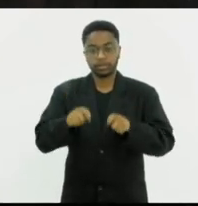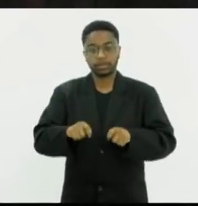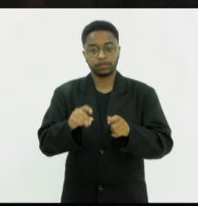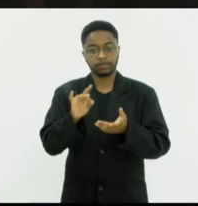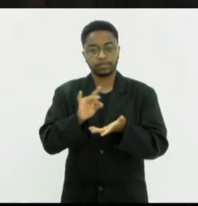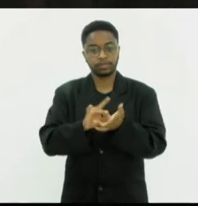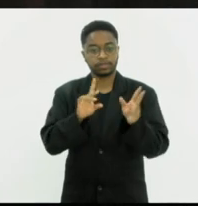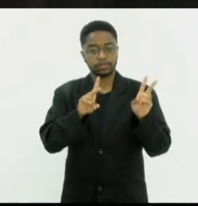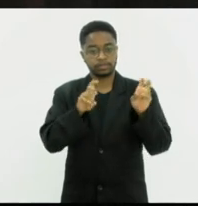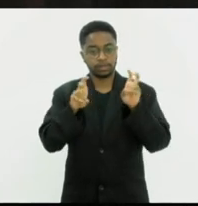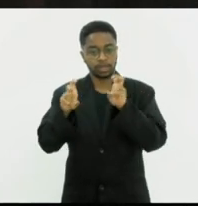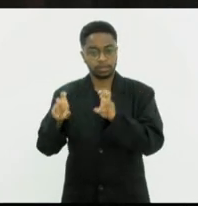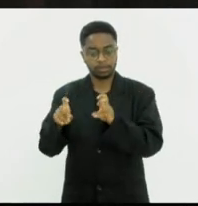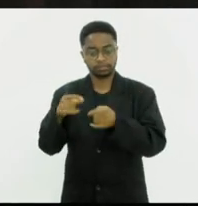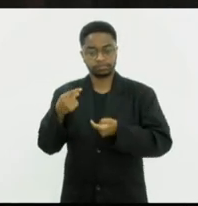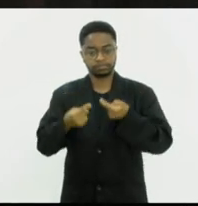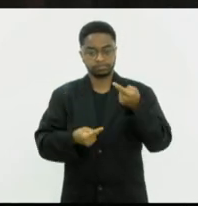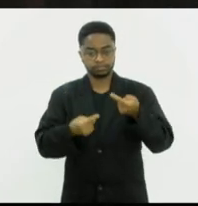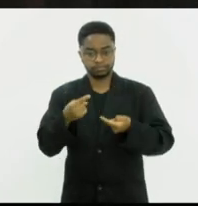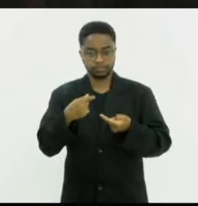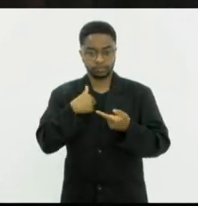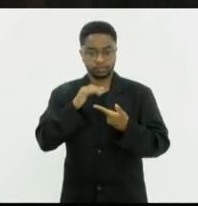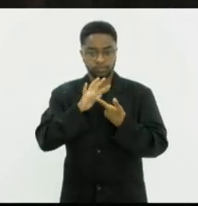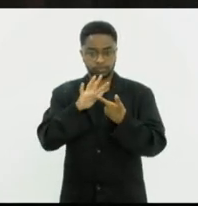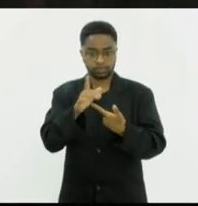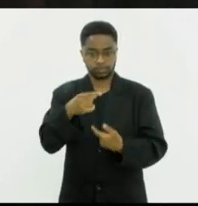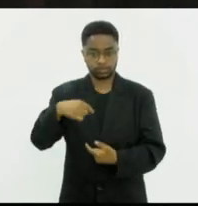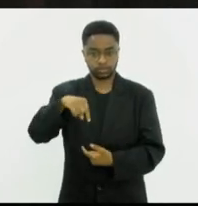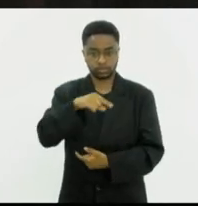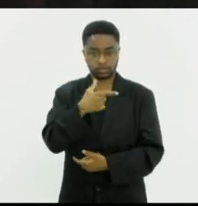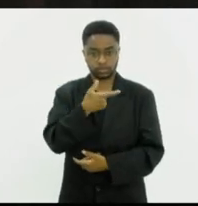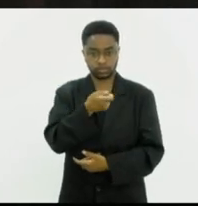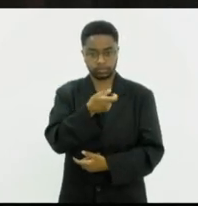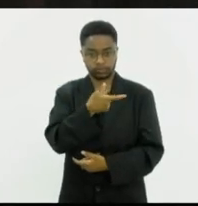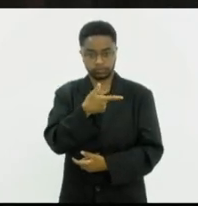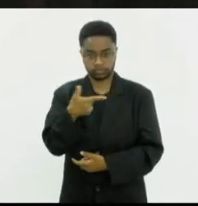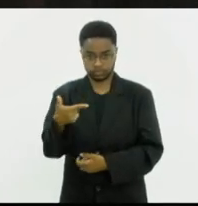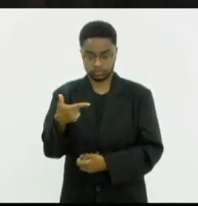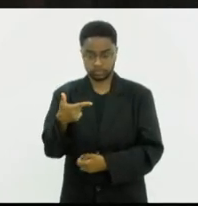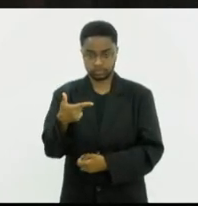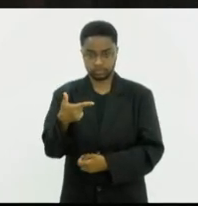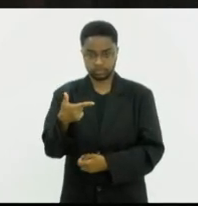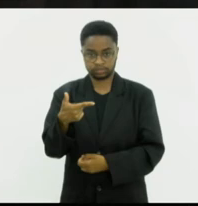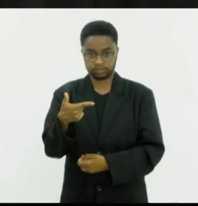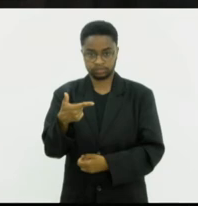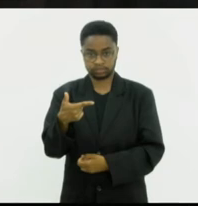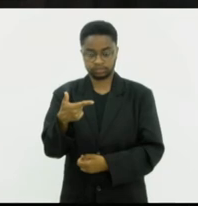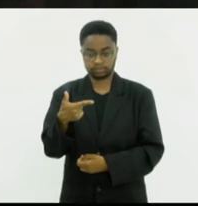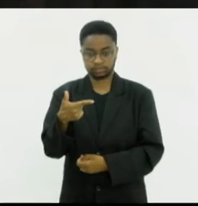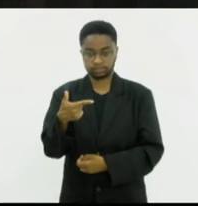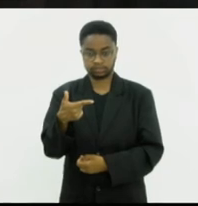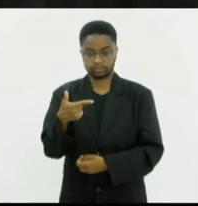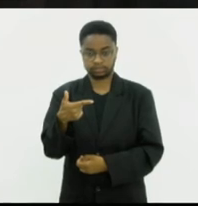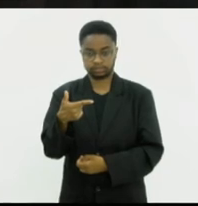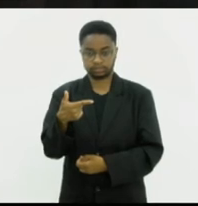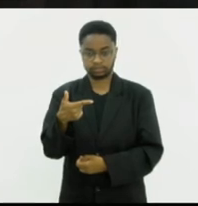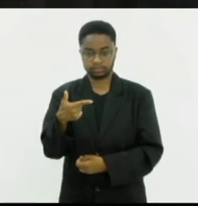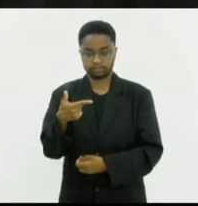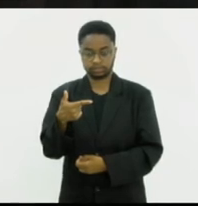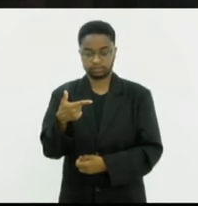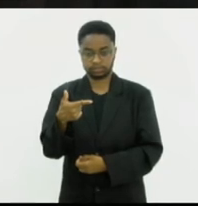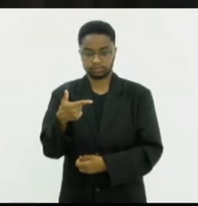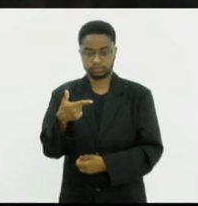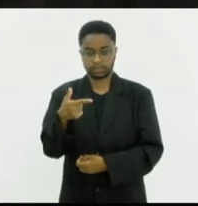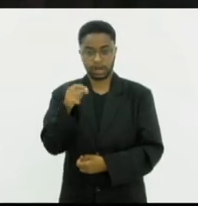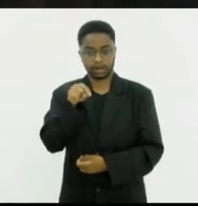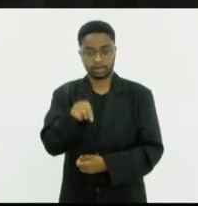eu vou aqui falar. Em 2022, senhor presidente, foi instalada